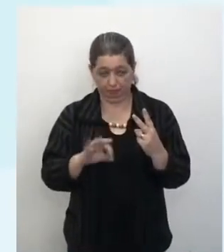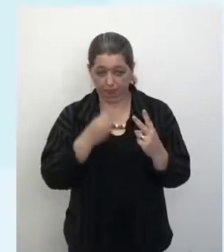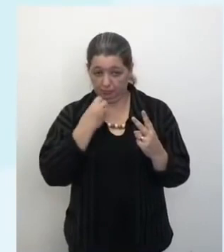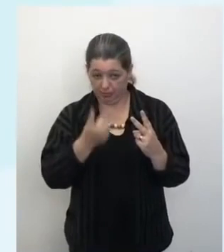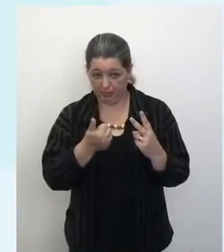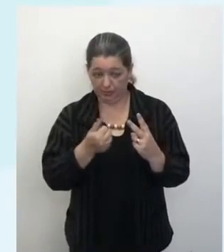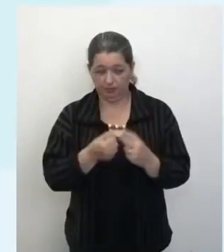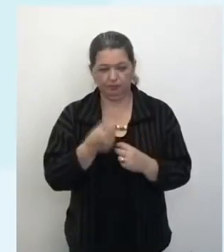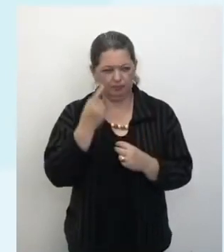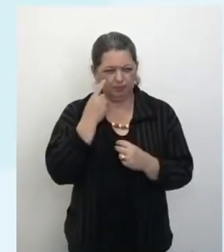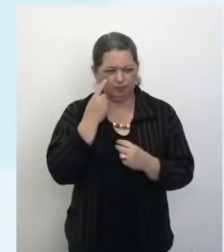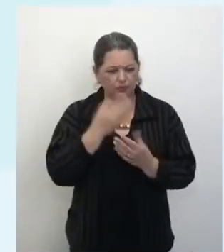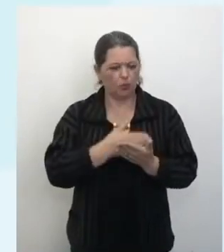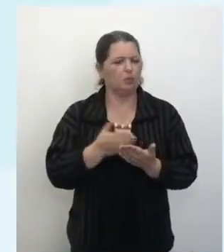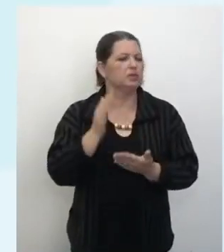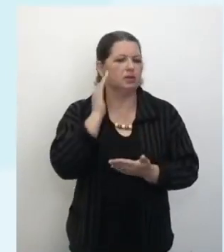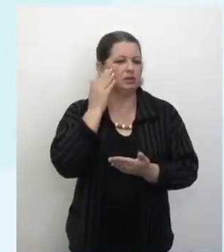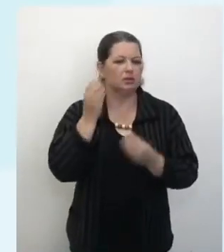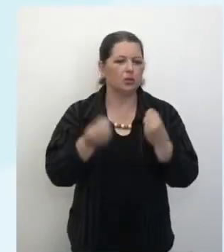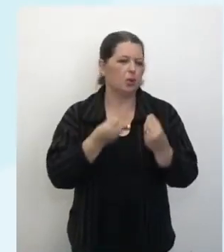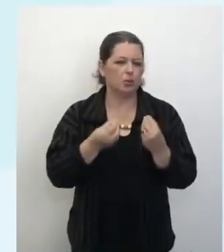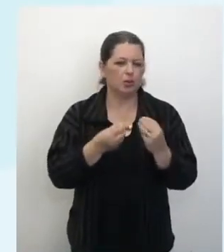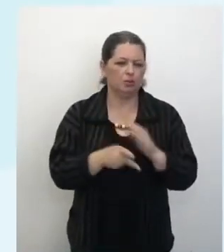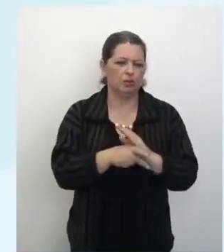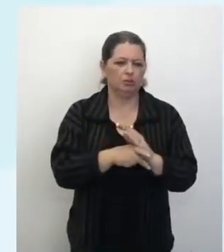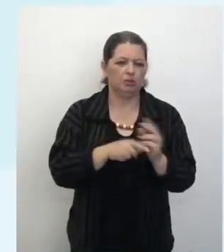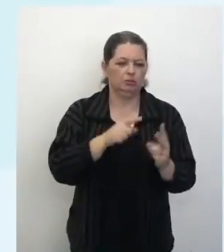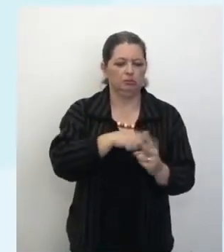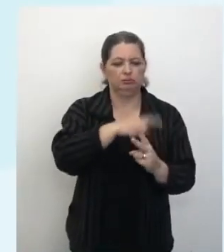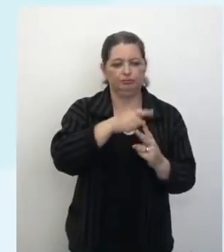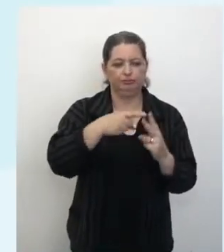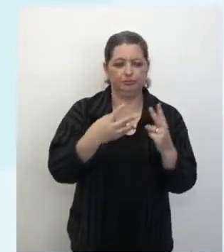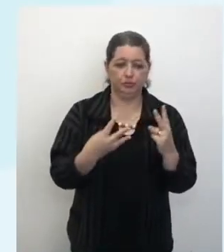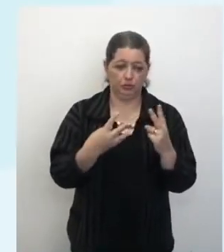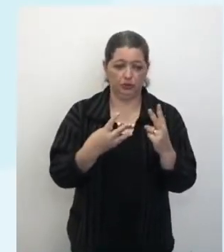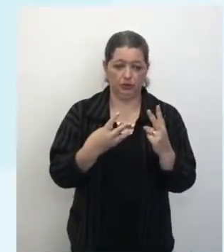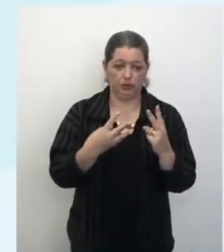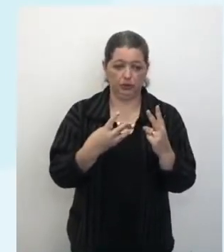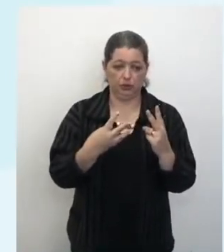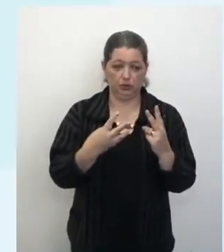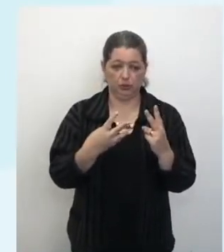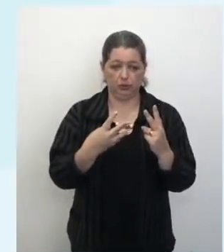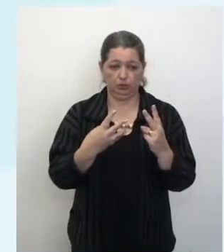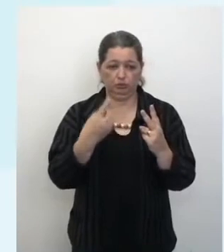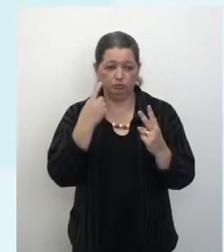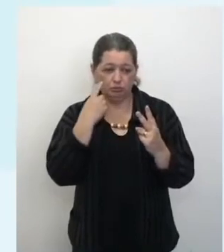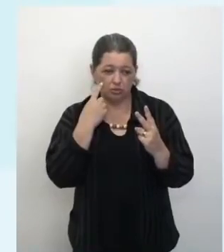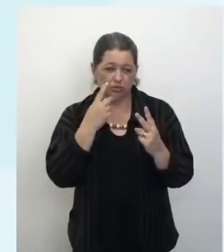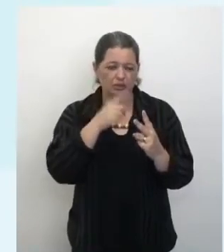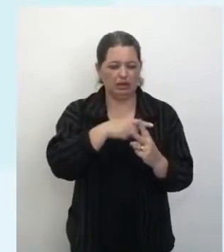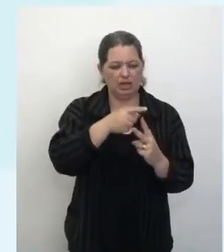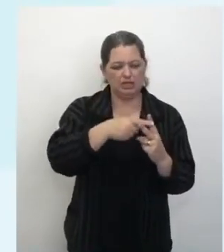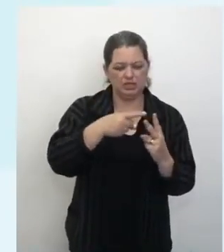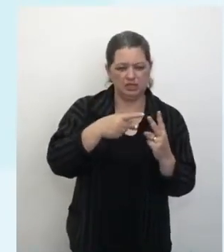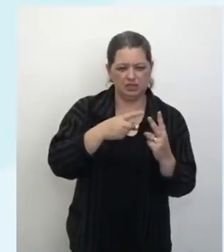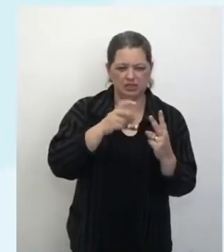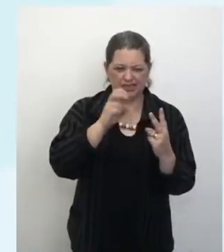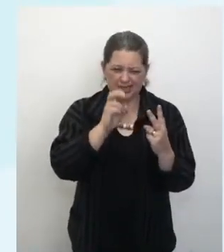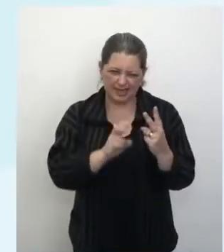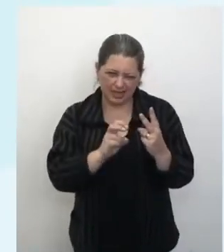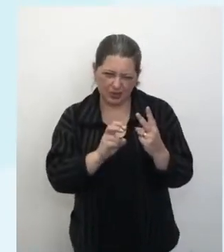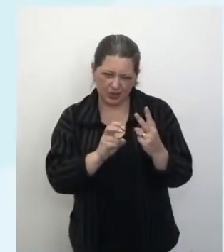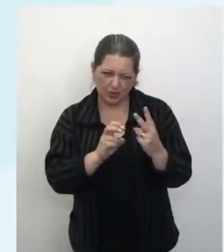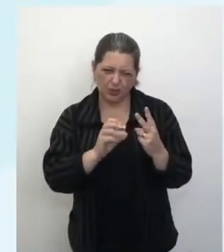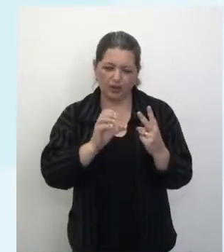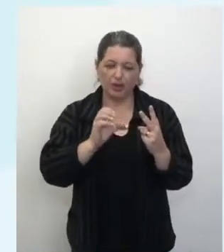Ah, deixa eu ver se eu estou começando a entender, professora. Raiz quadrada de 4 é 2. Quer dizer que raiz quadrada de 5 é um pouquinho maior que 2? É